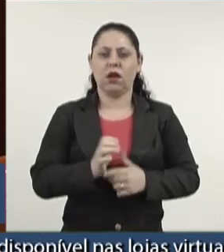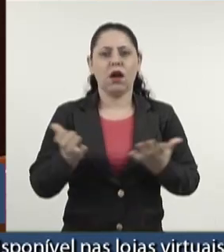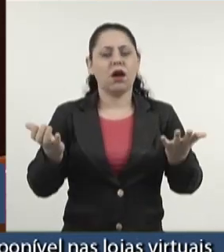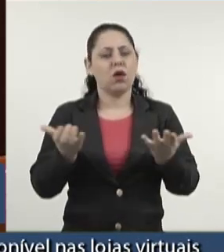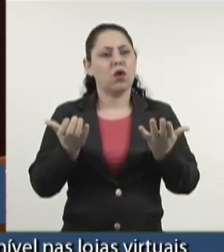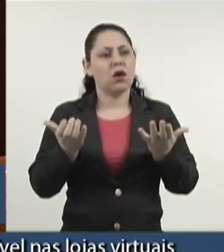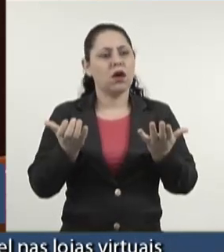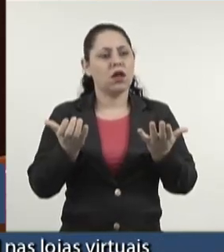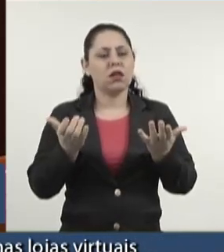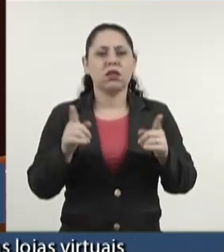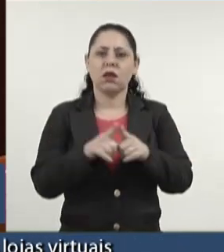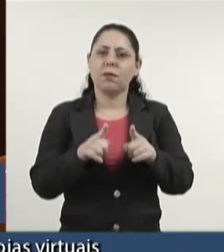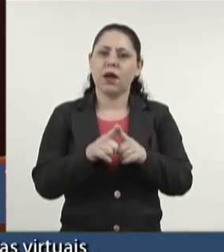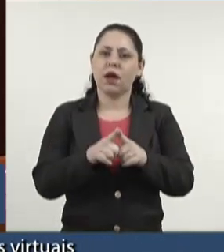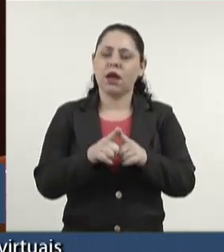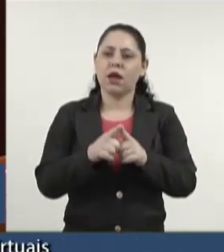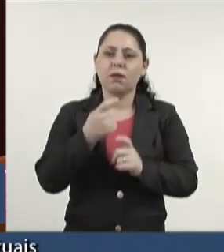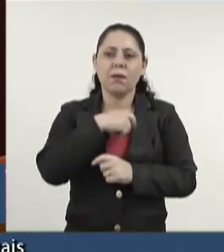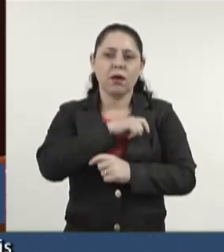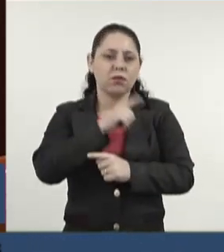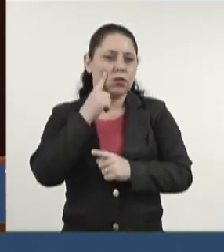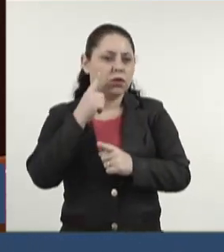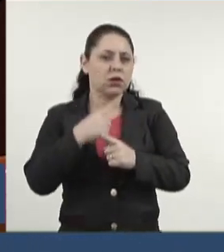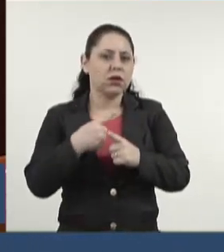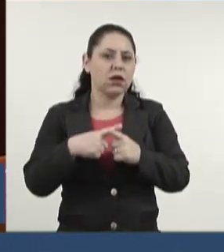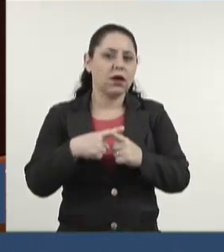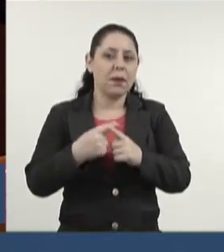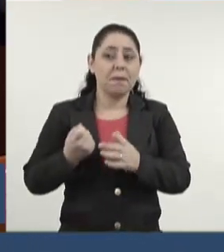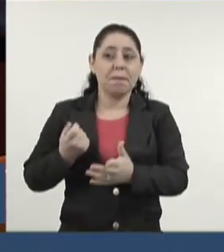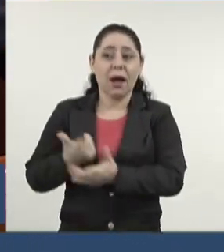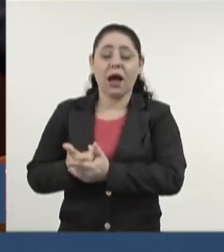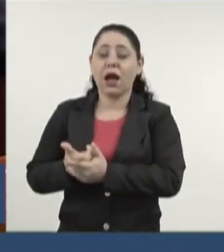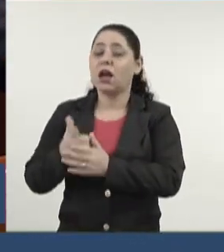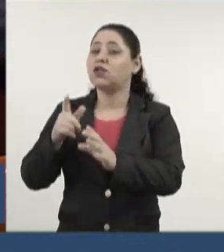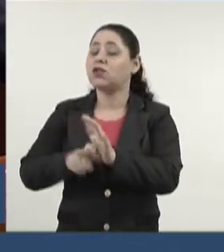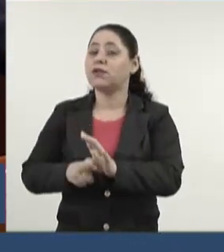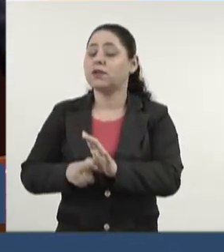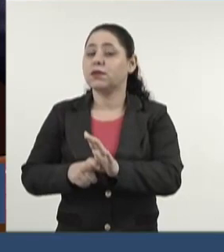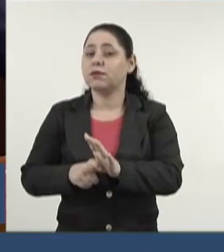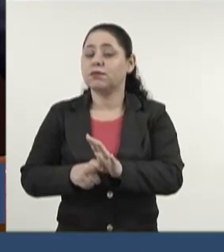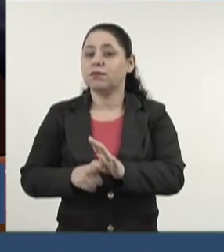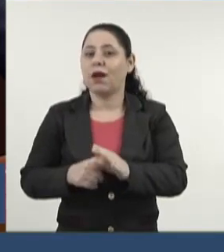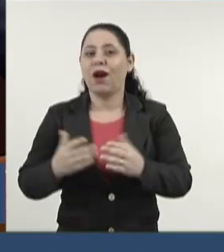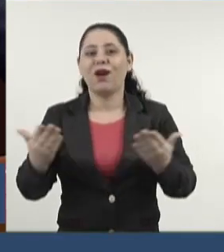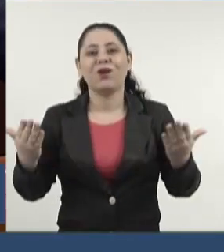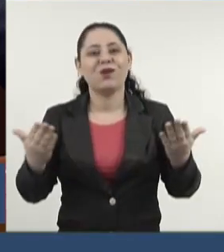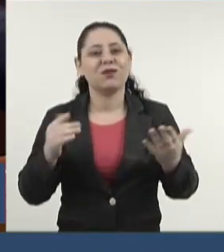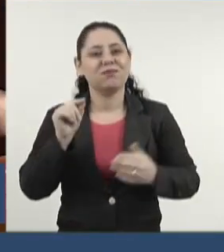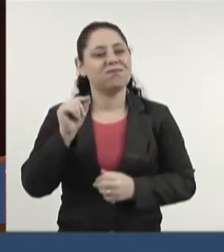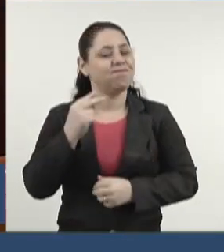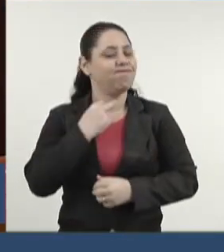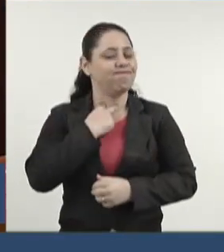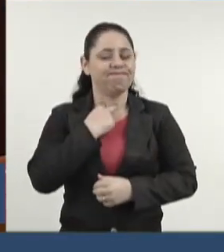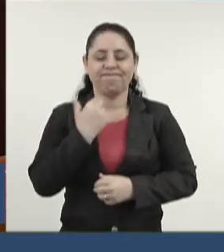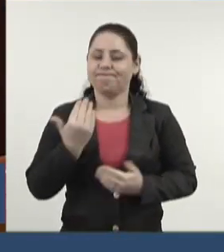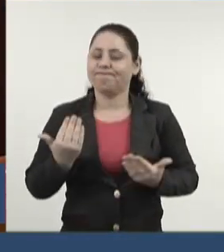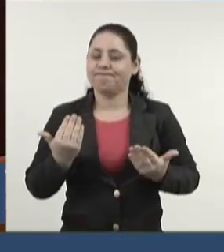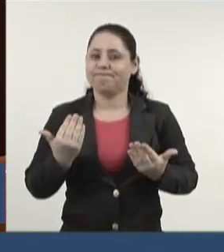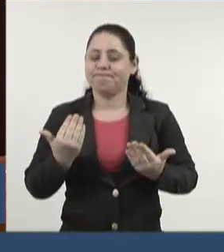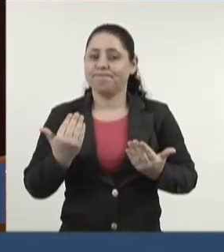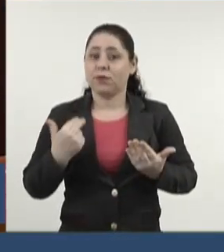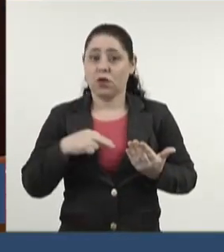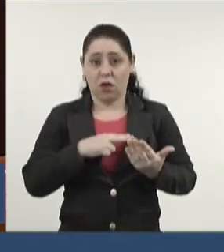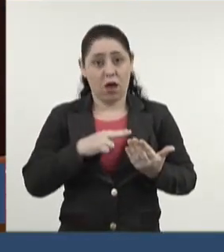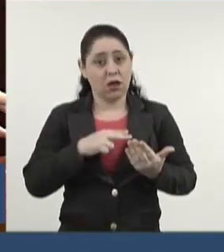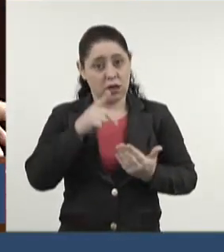querendo assumir parte da sua parcela ou pagar essa conta. Agora, o que não pode? Não pode a gente deixar,